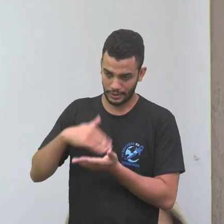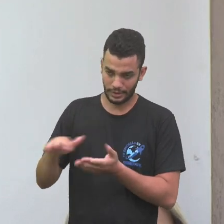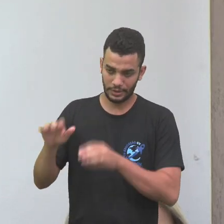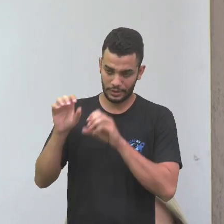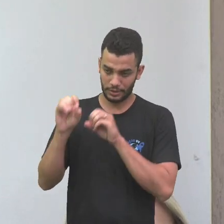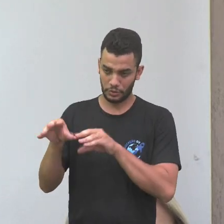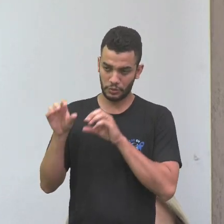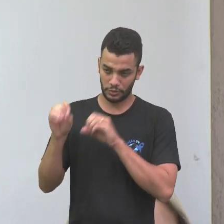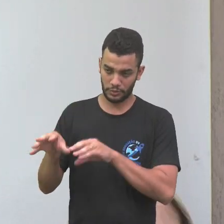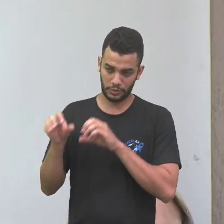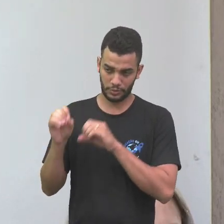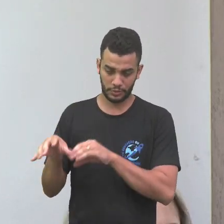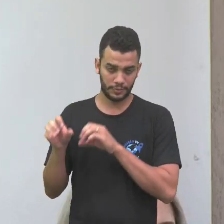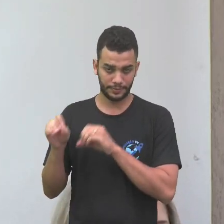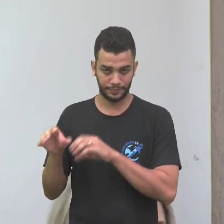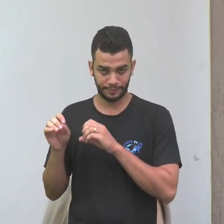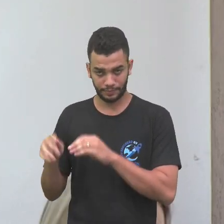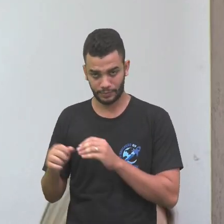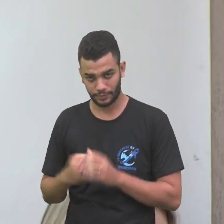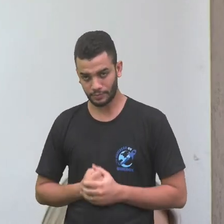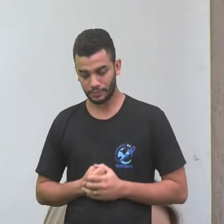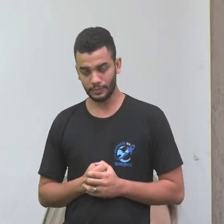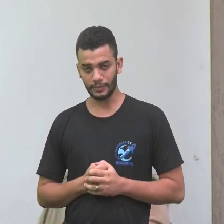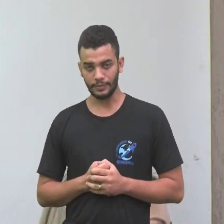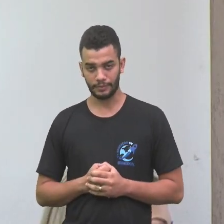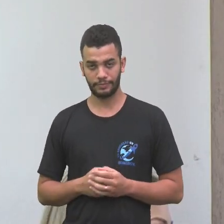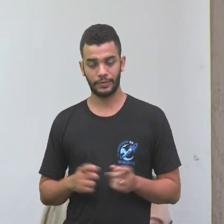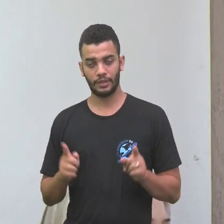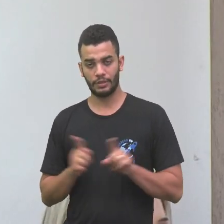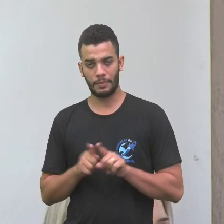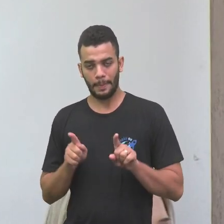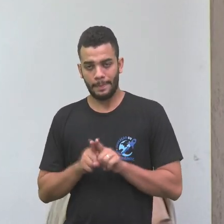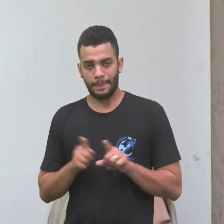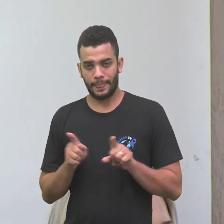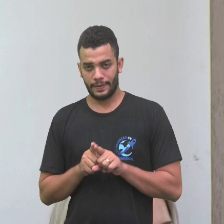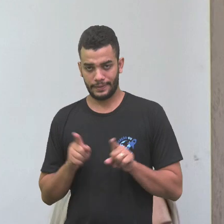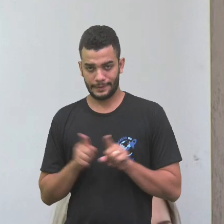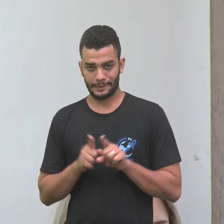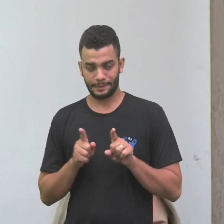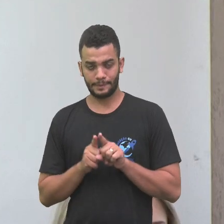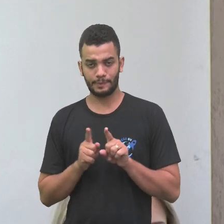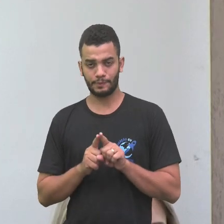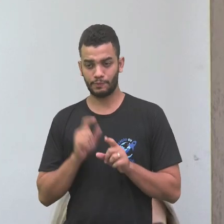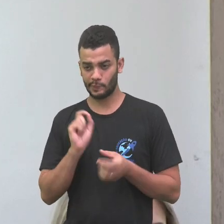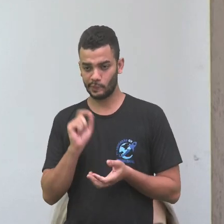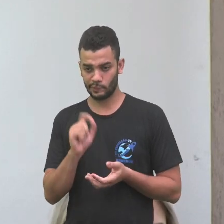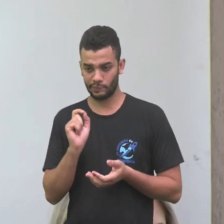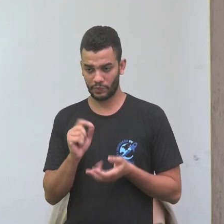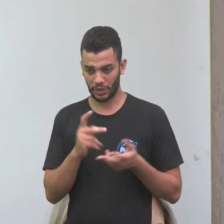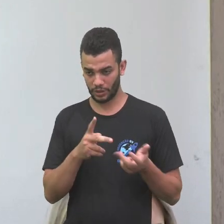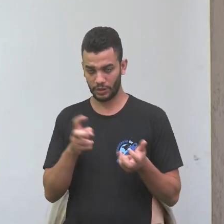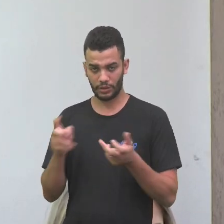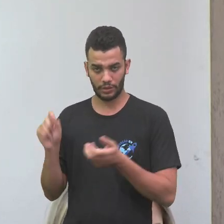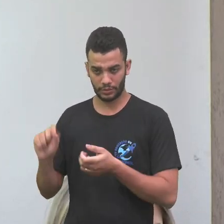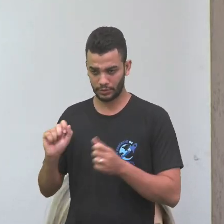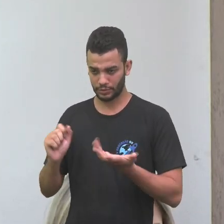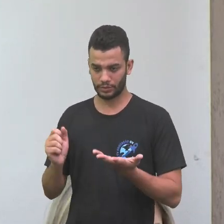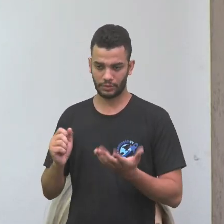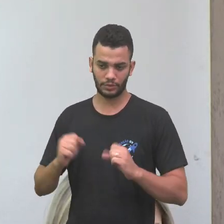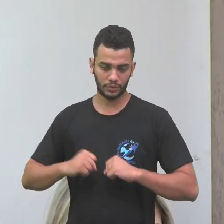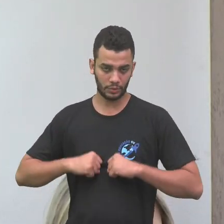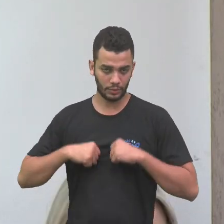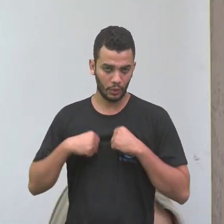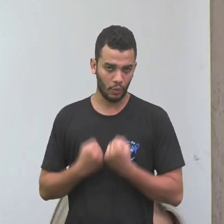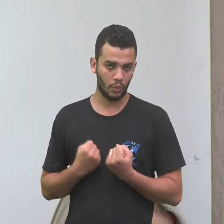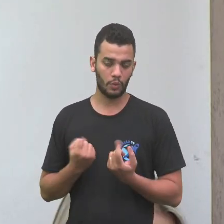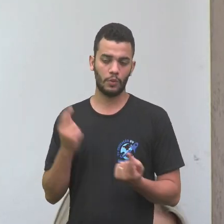aí pelo evento, pela disputa que é para ensinar os meninos, né, a aprenderem